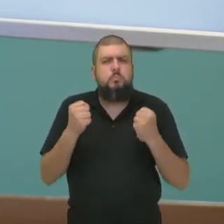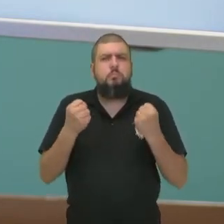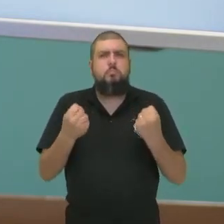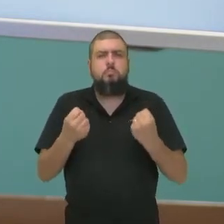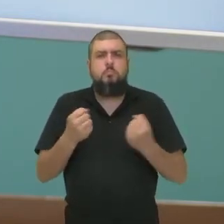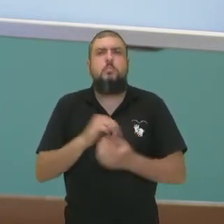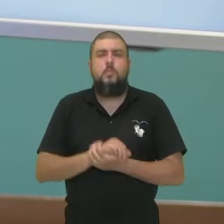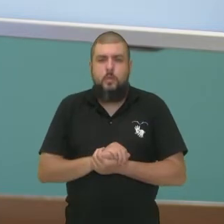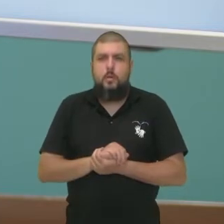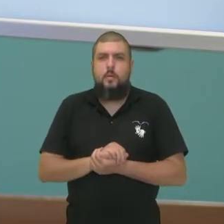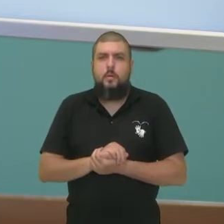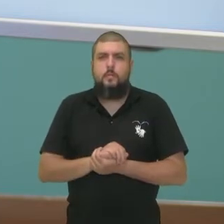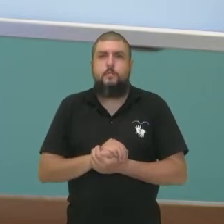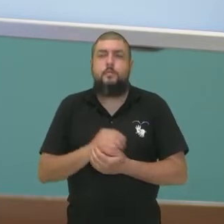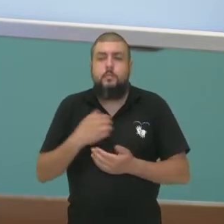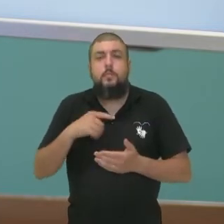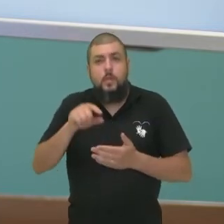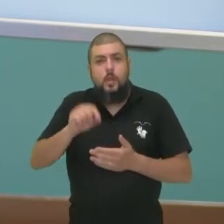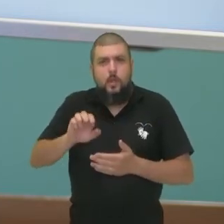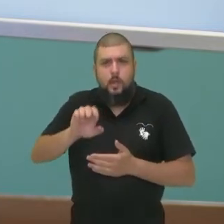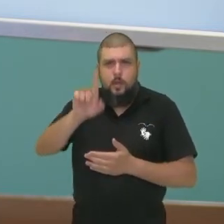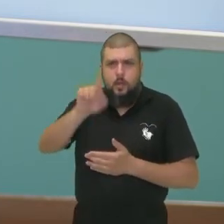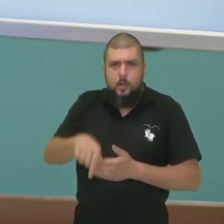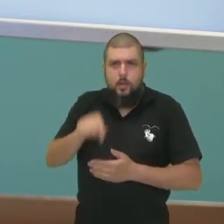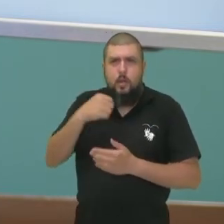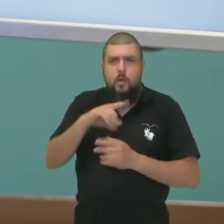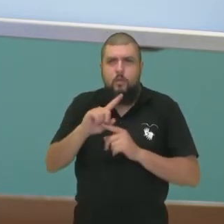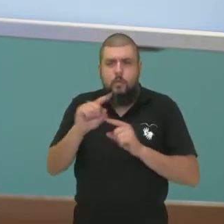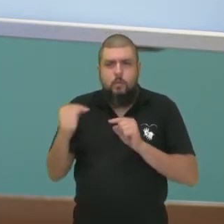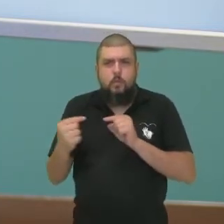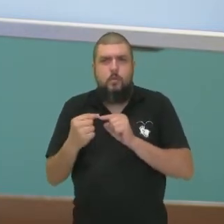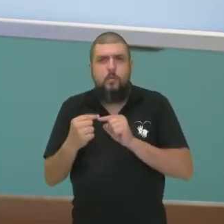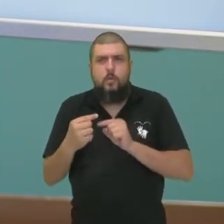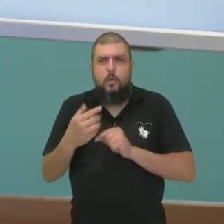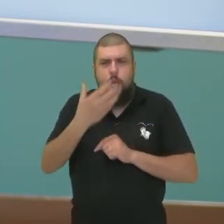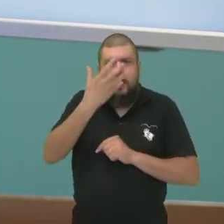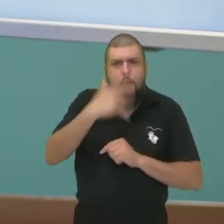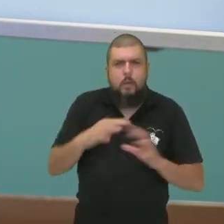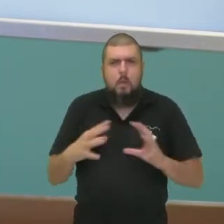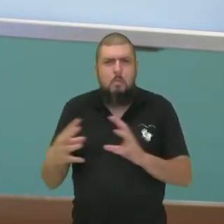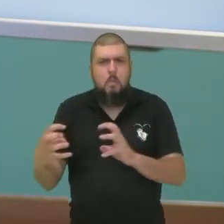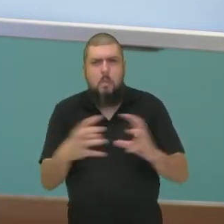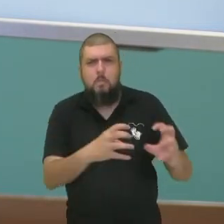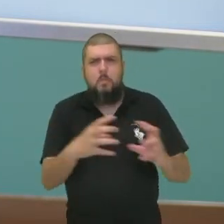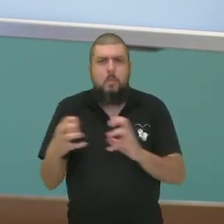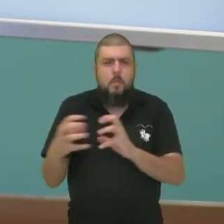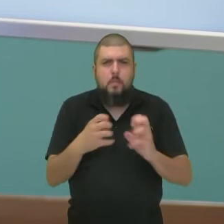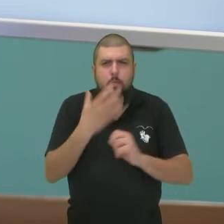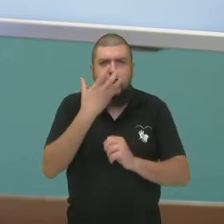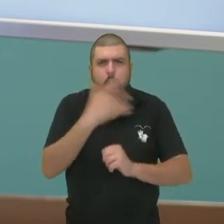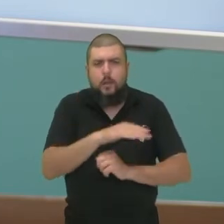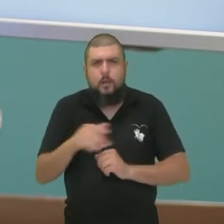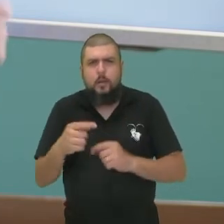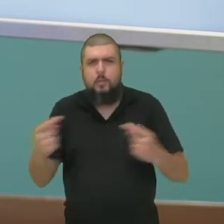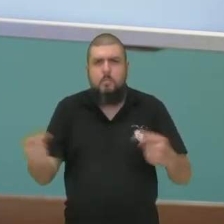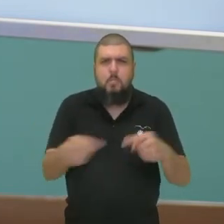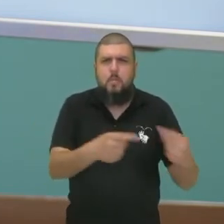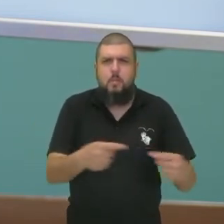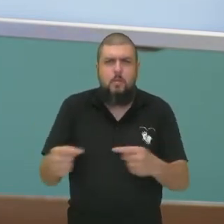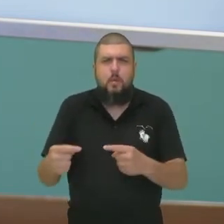como você pode perceber, ele está se referindo, né? Que as crianças brigavam entre si, competiam entre si, aliás, e não